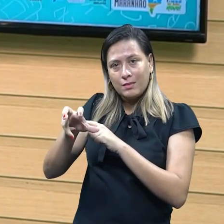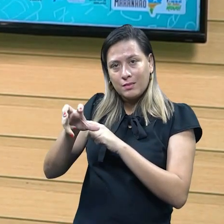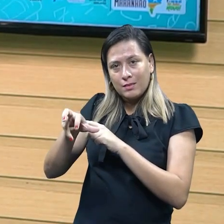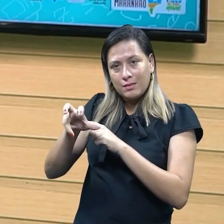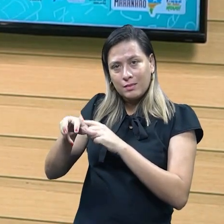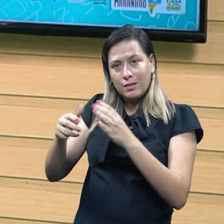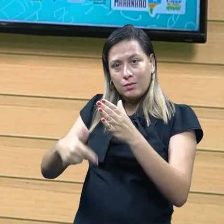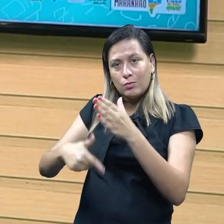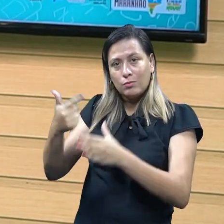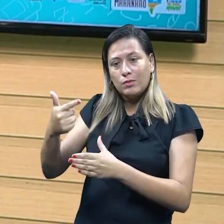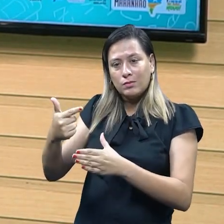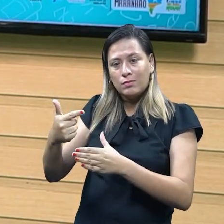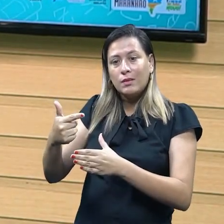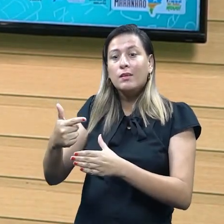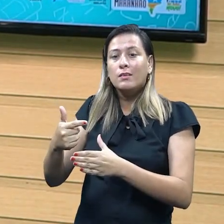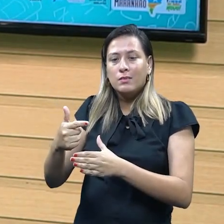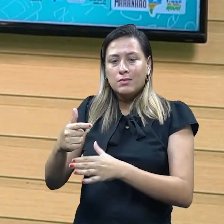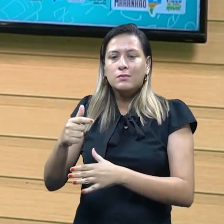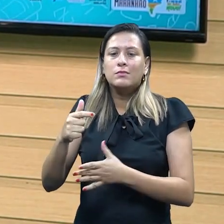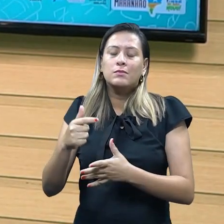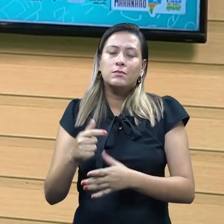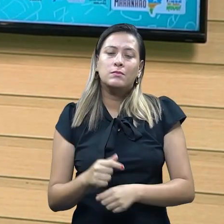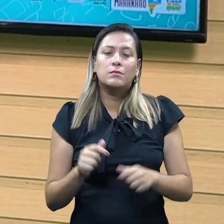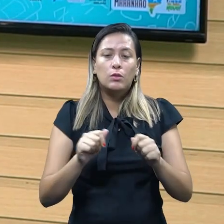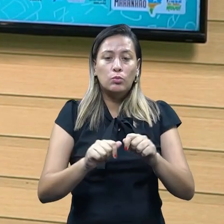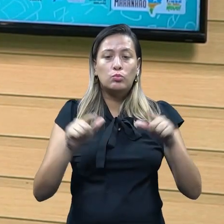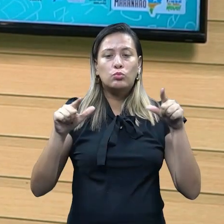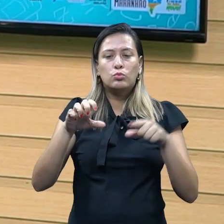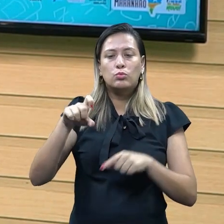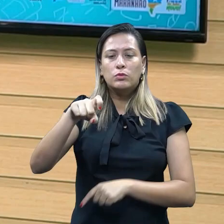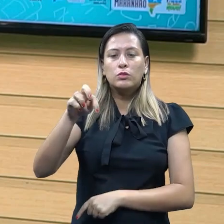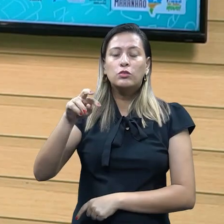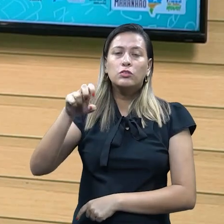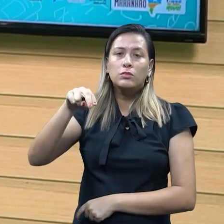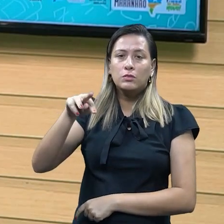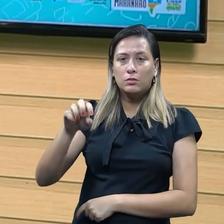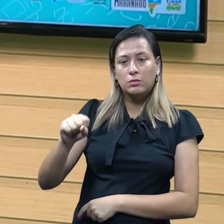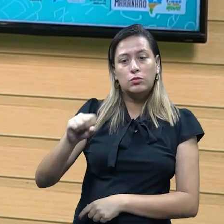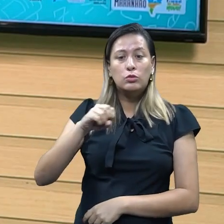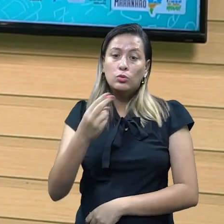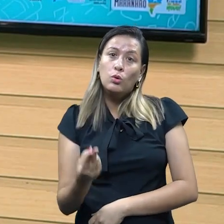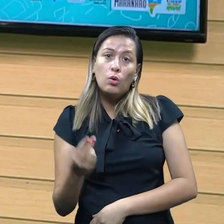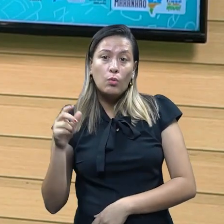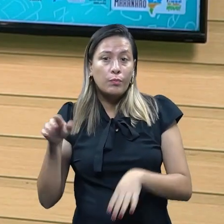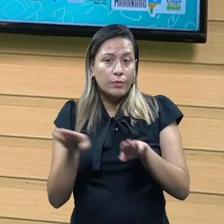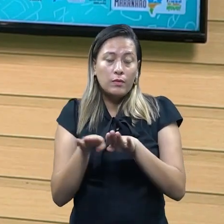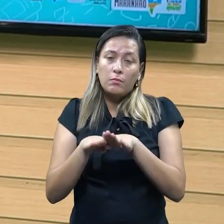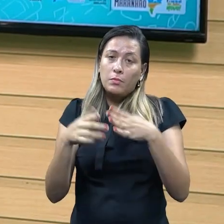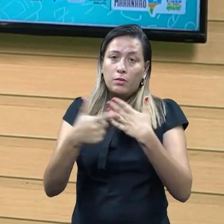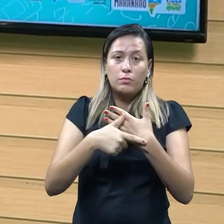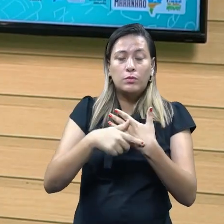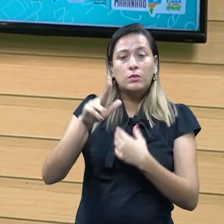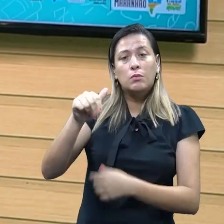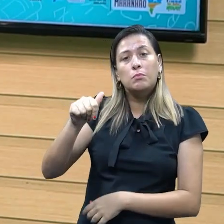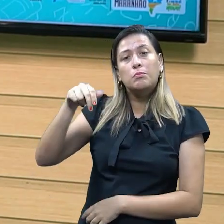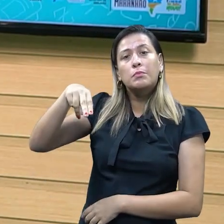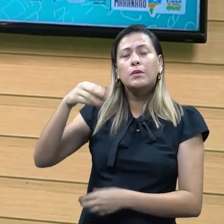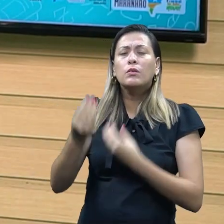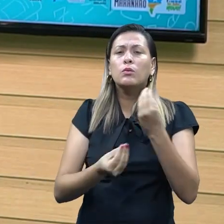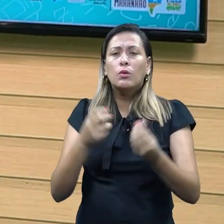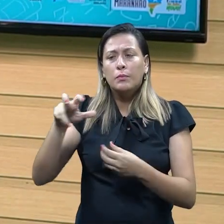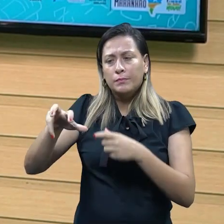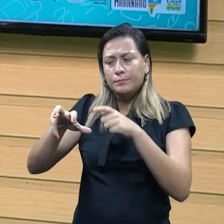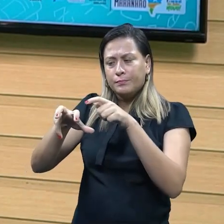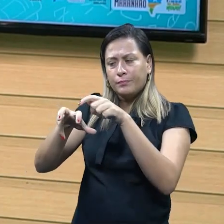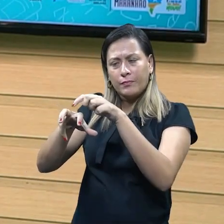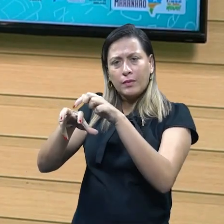duas vezes, você vai acionar o Zoom Extends. Mas ele também pode funcionar como o PAN, como o comando